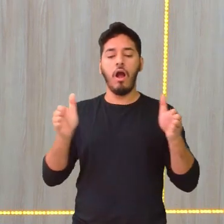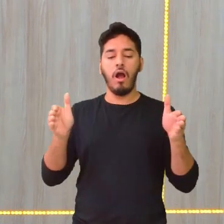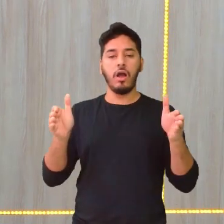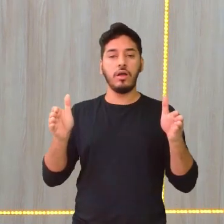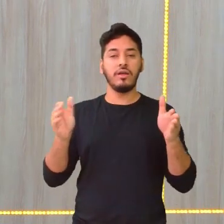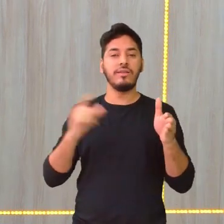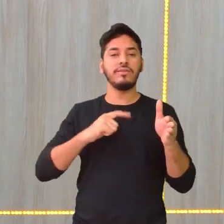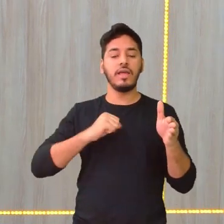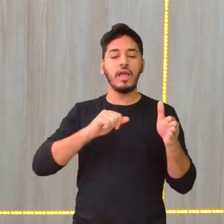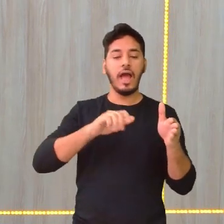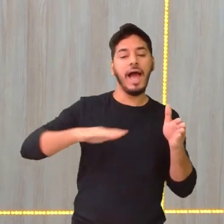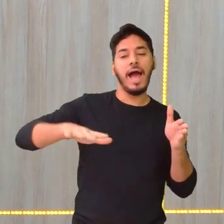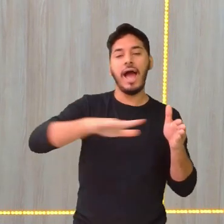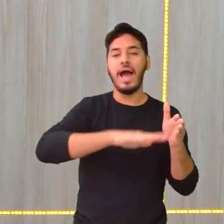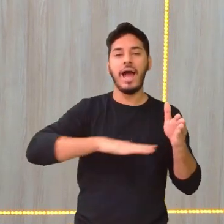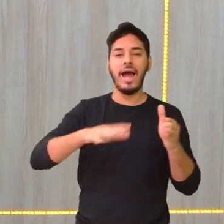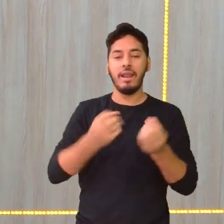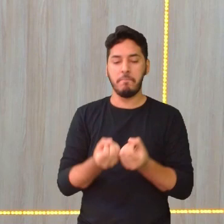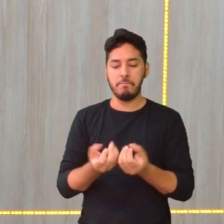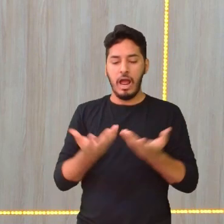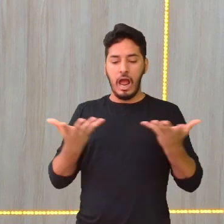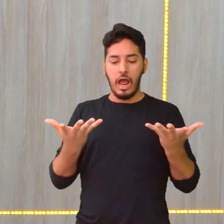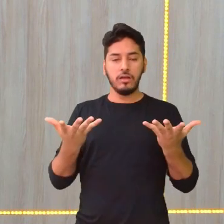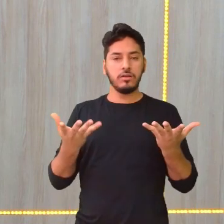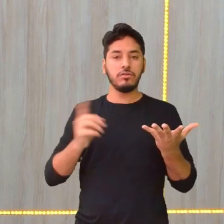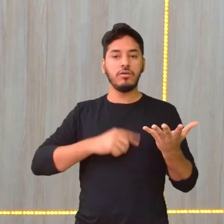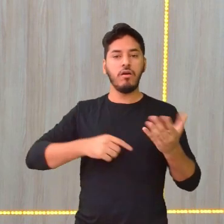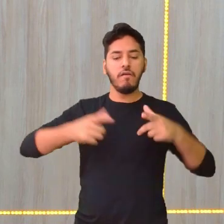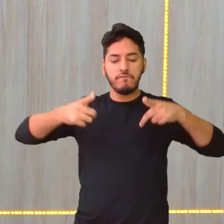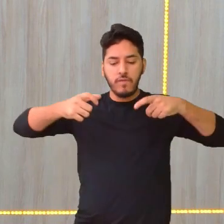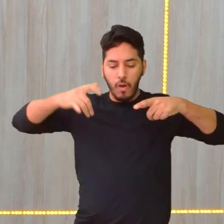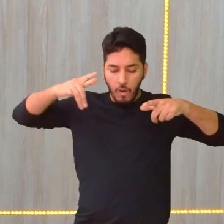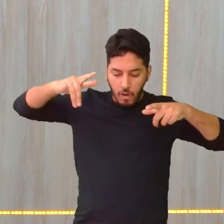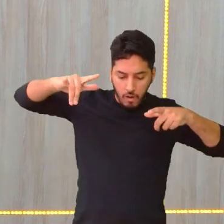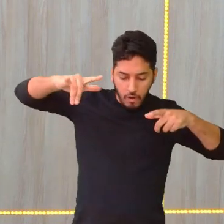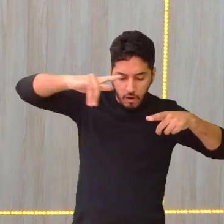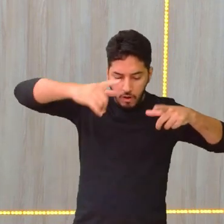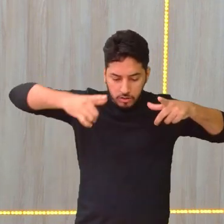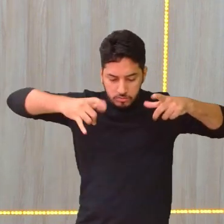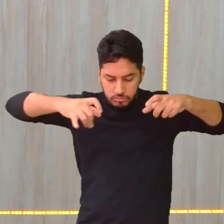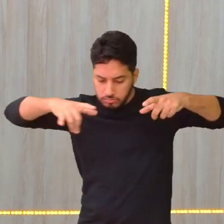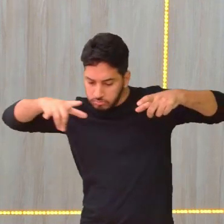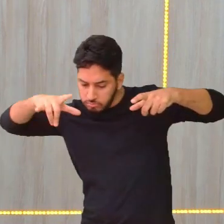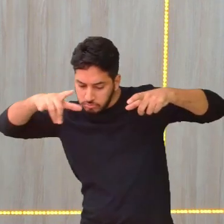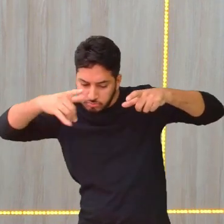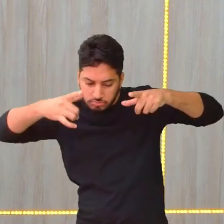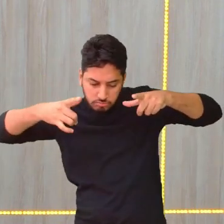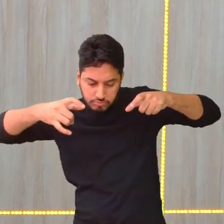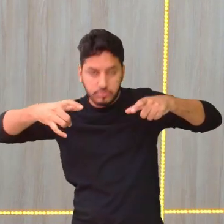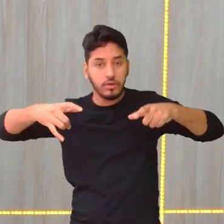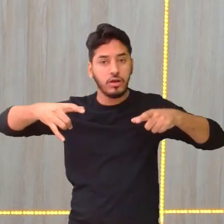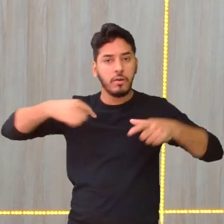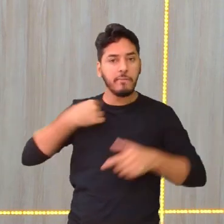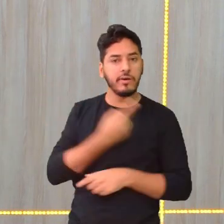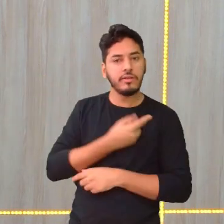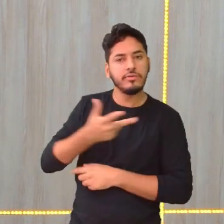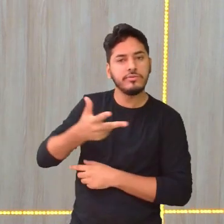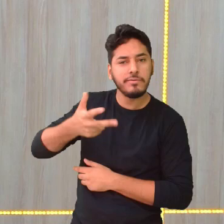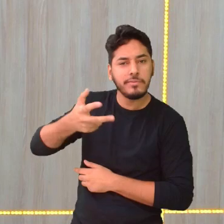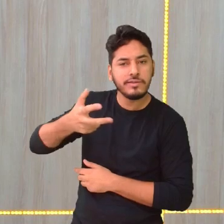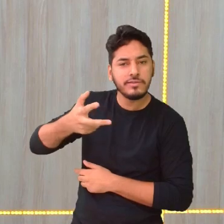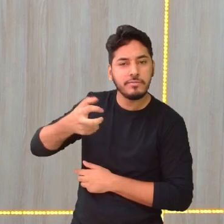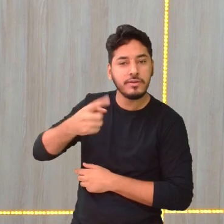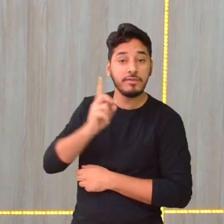tem solo exposto. Então, as fotos de satélites, elas vão ser fundamentais para a gente identificar